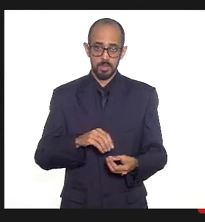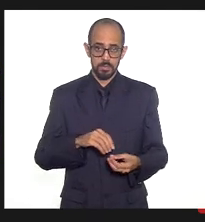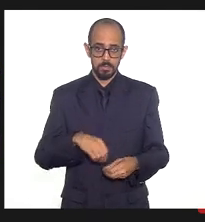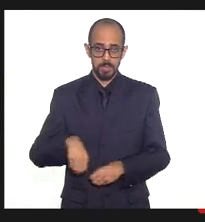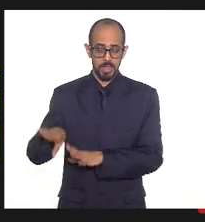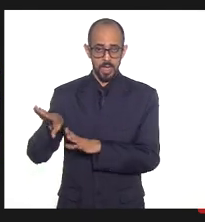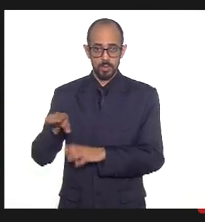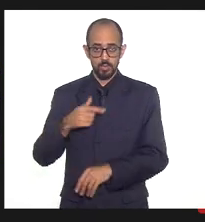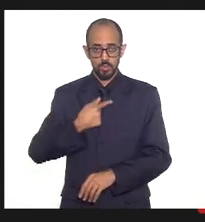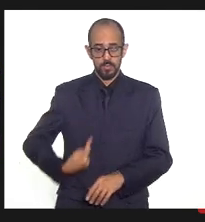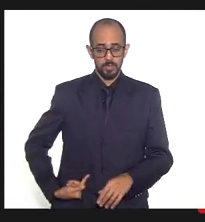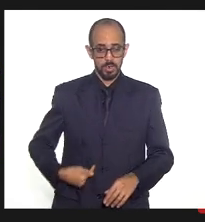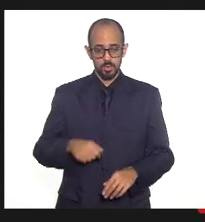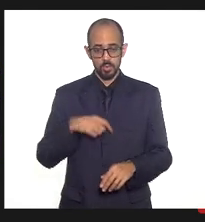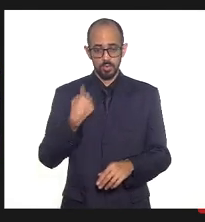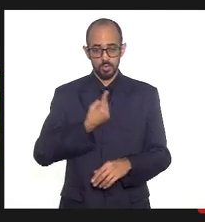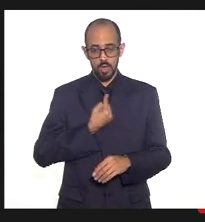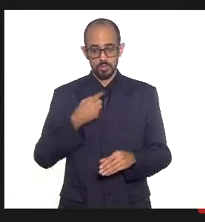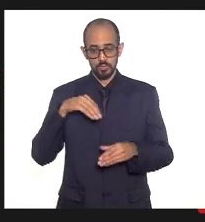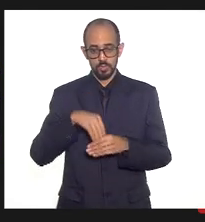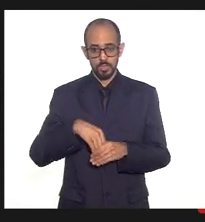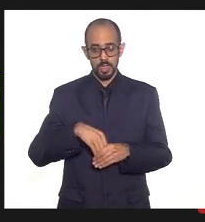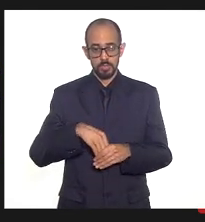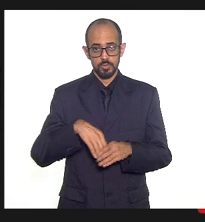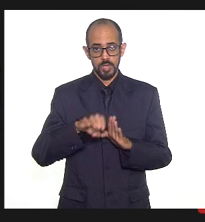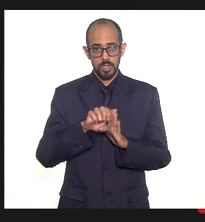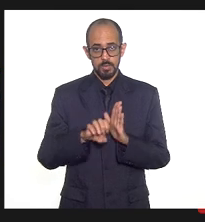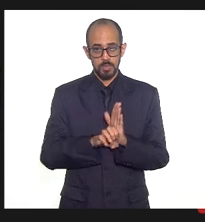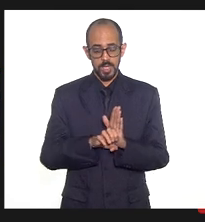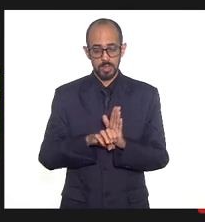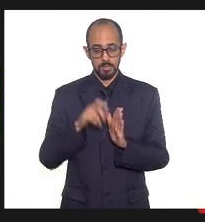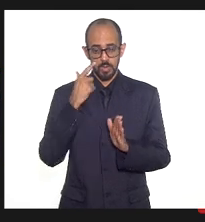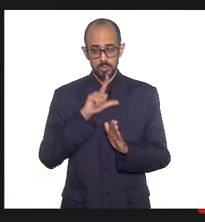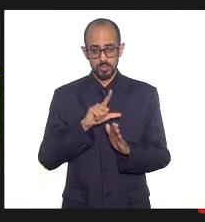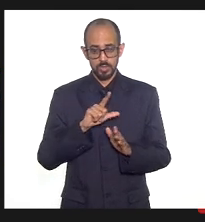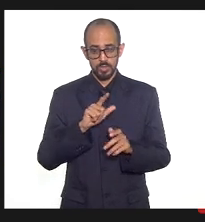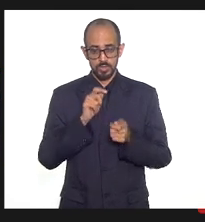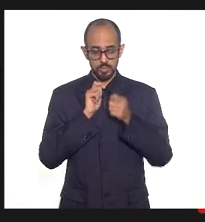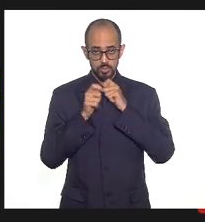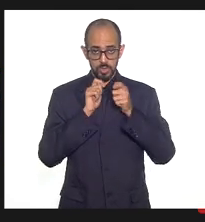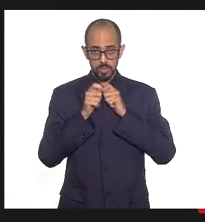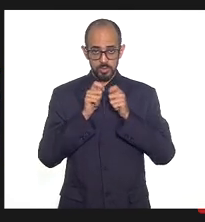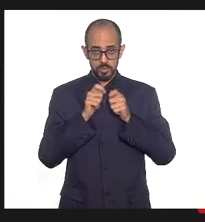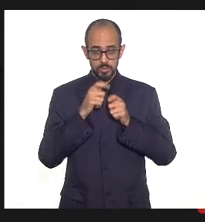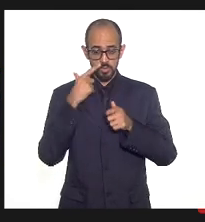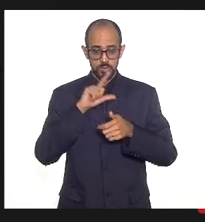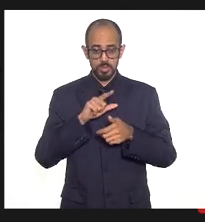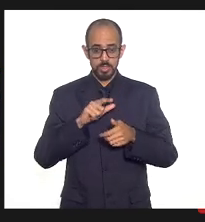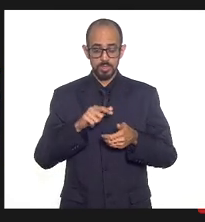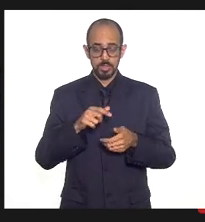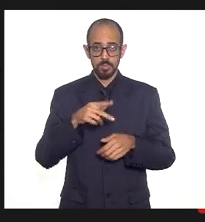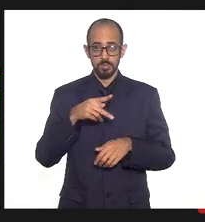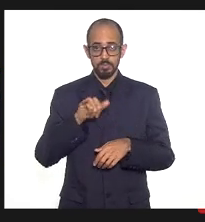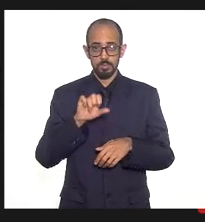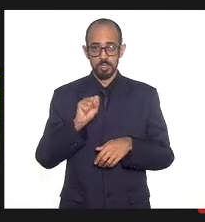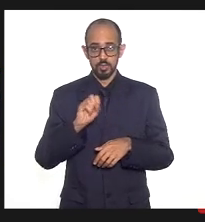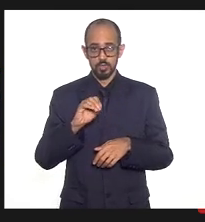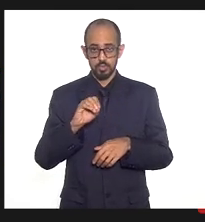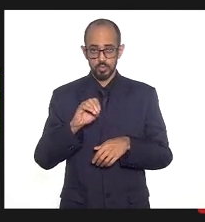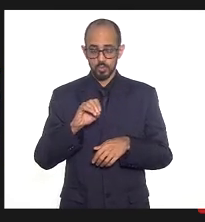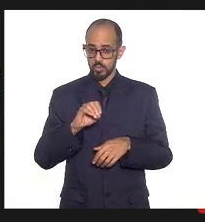governador, a gente botava a emenda para garantir que o jornalista tivesse um piso salarial e a